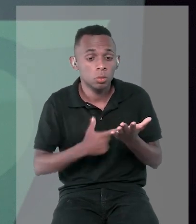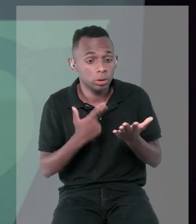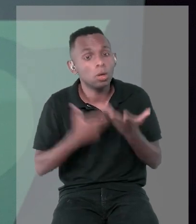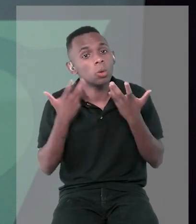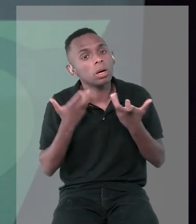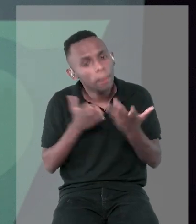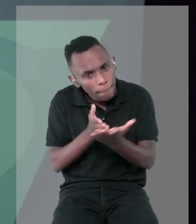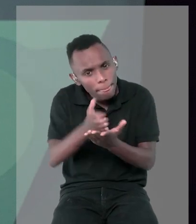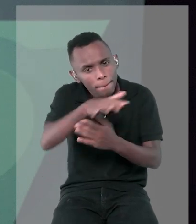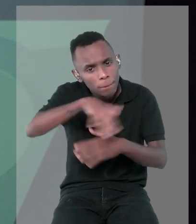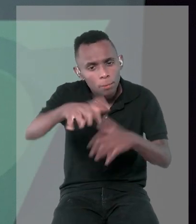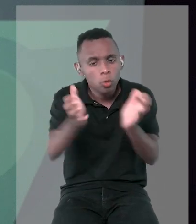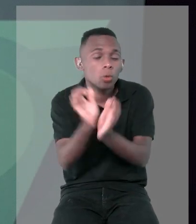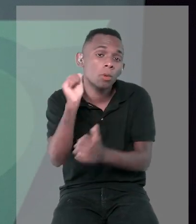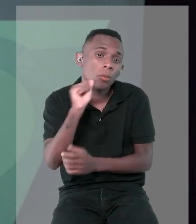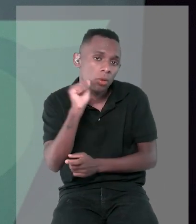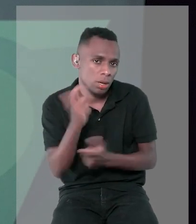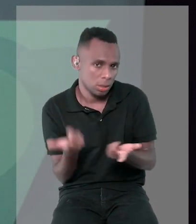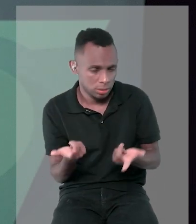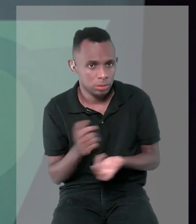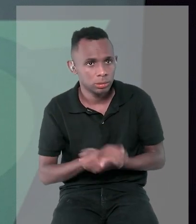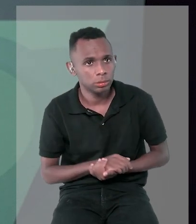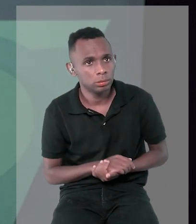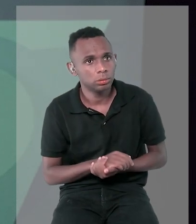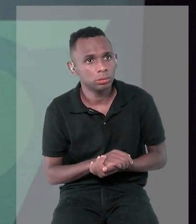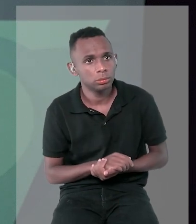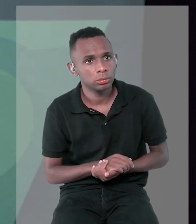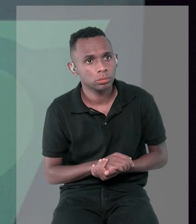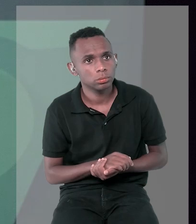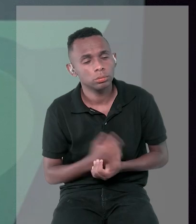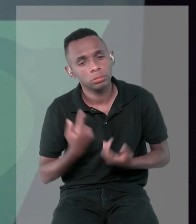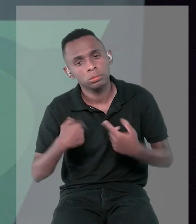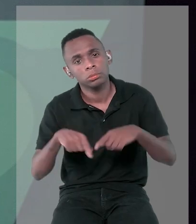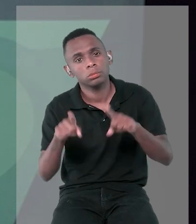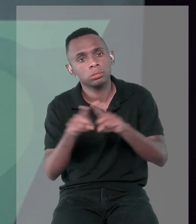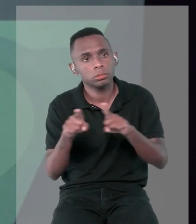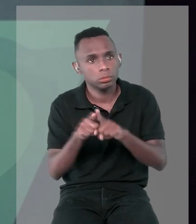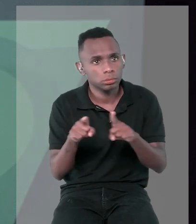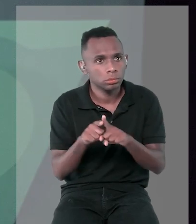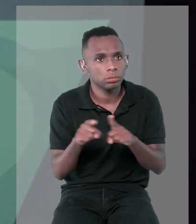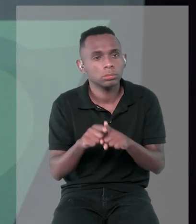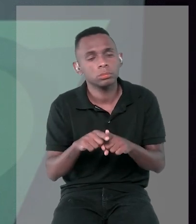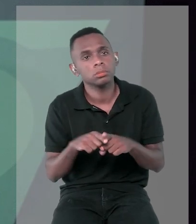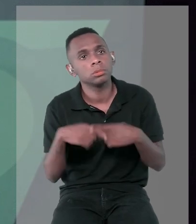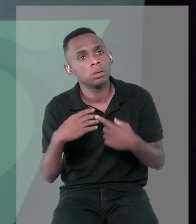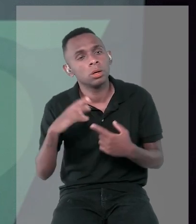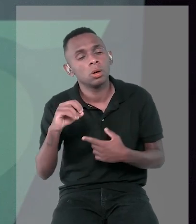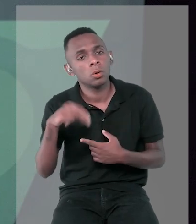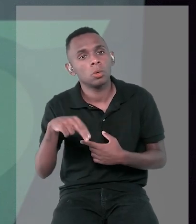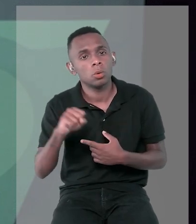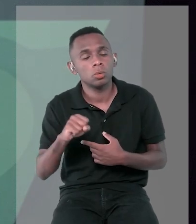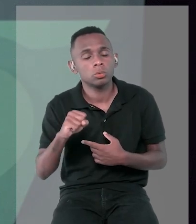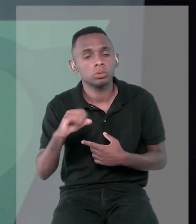por mulheres. Né? E peguei um pouquinho também do embalo da Constância, né, Constância? A